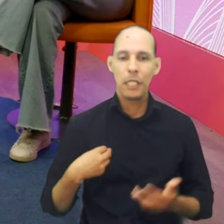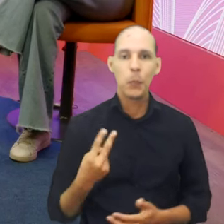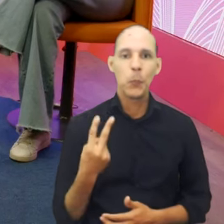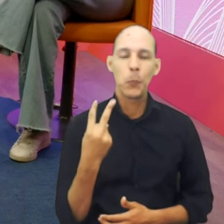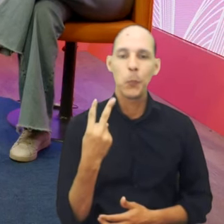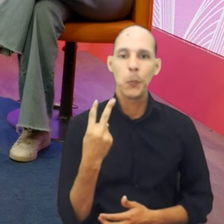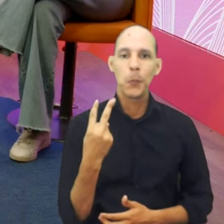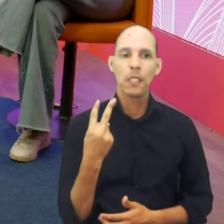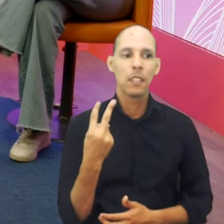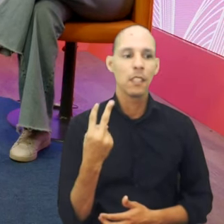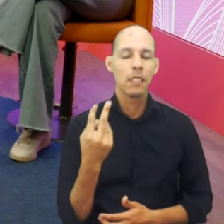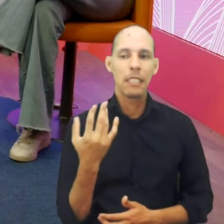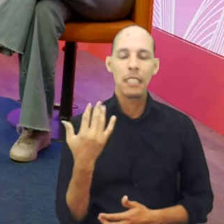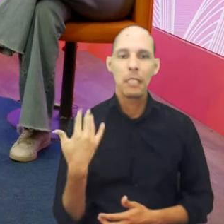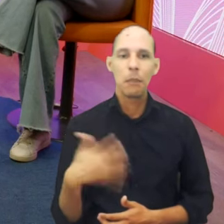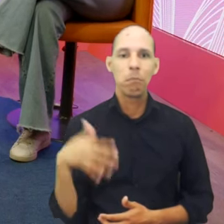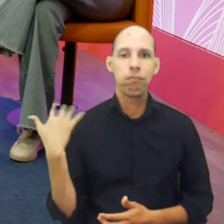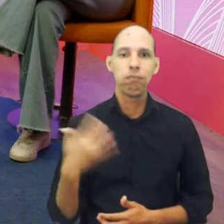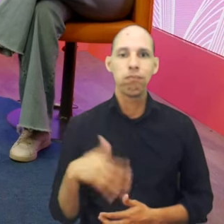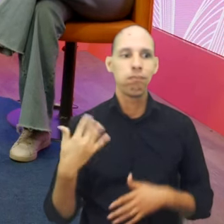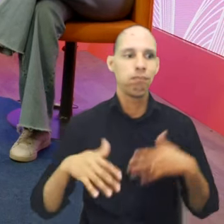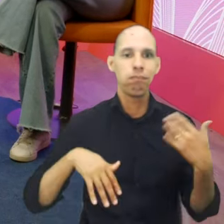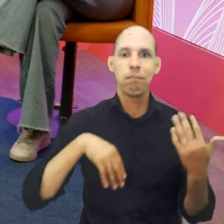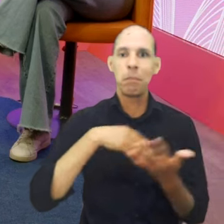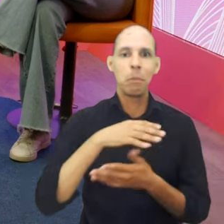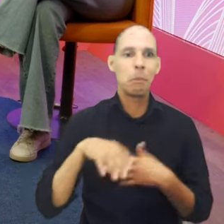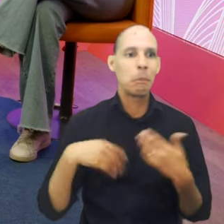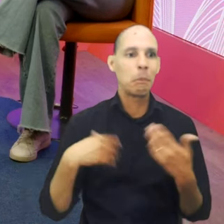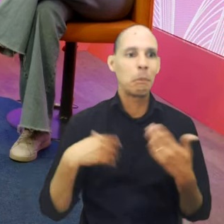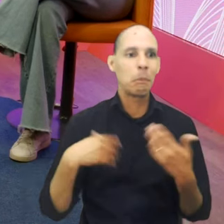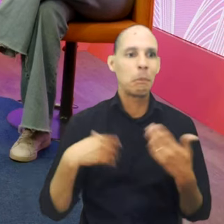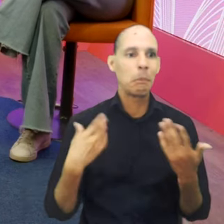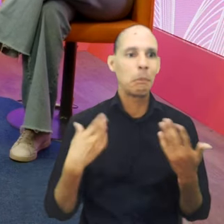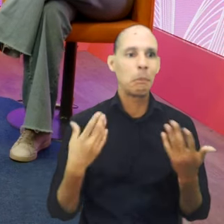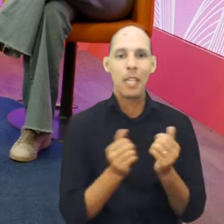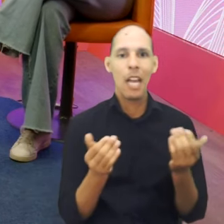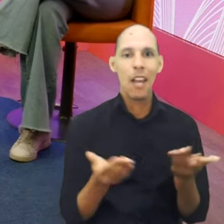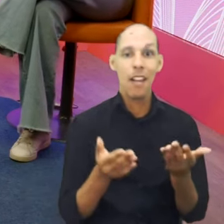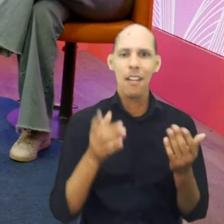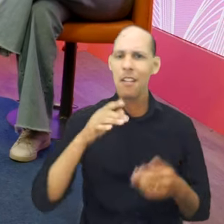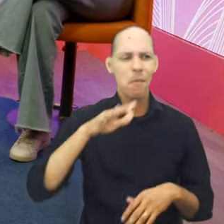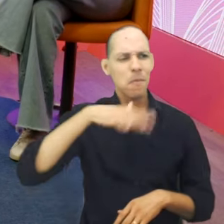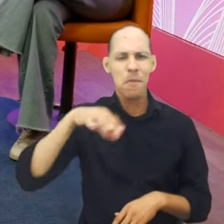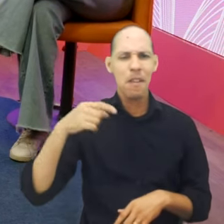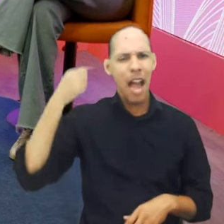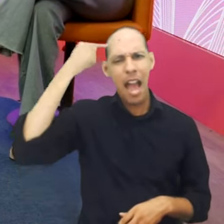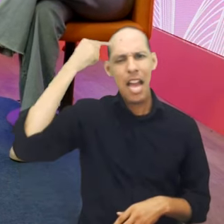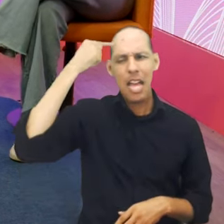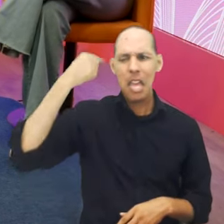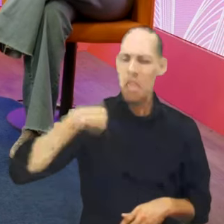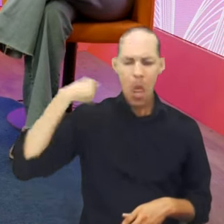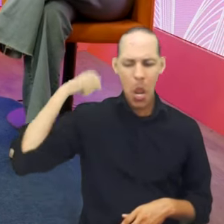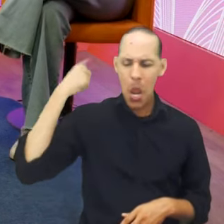eu acabei, exatamente, né, de barcar um relacionamento. Exato. Primeiro que todo mundo já me achava louco. Meu pai quer que eu tenha um plano